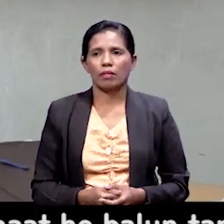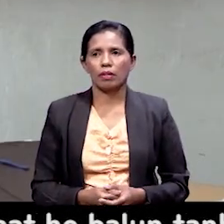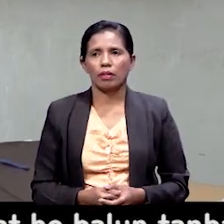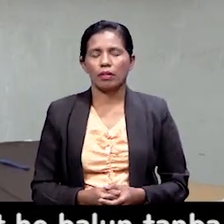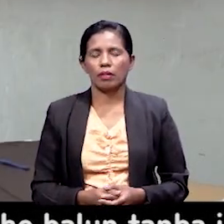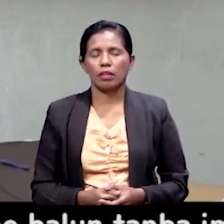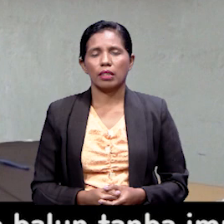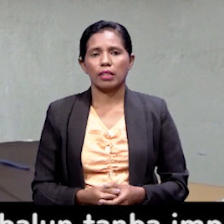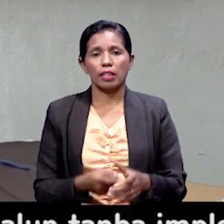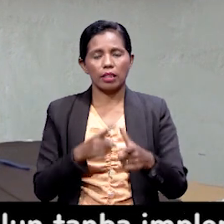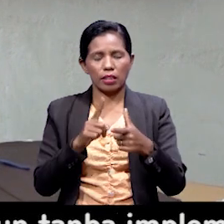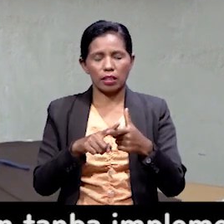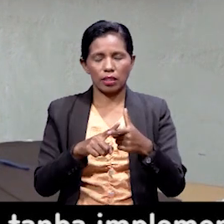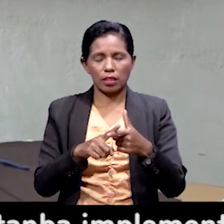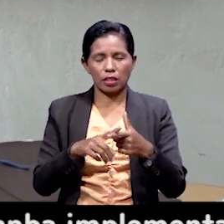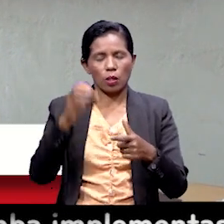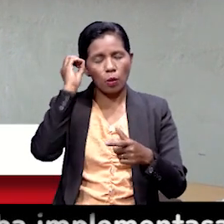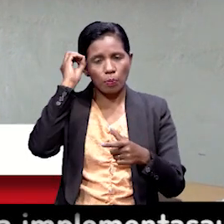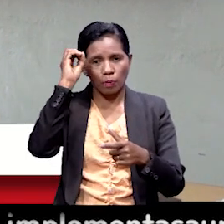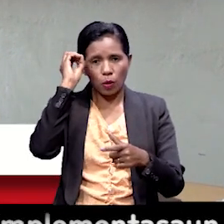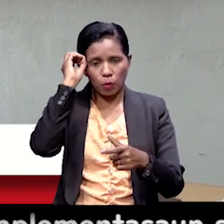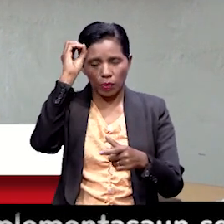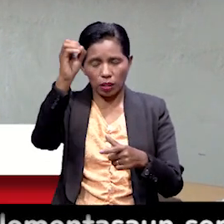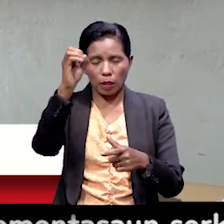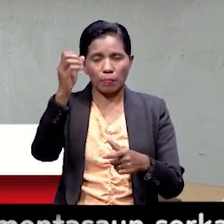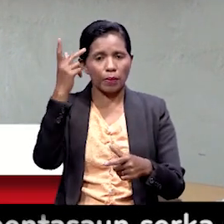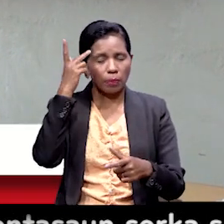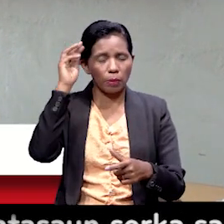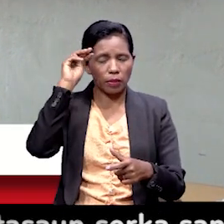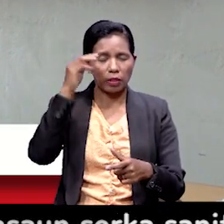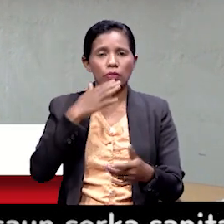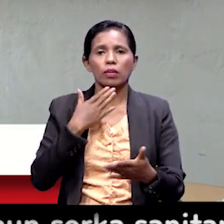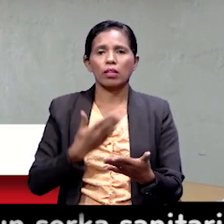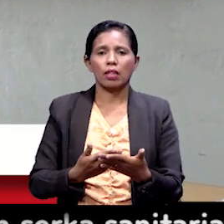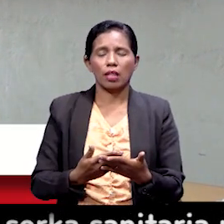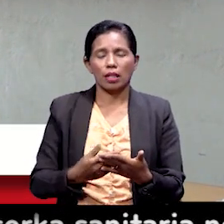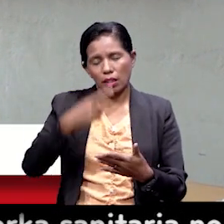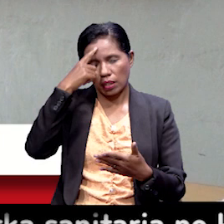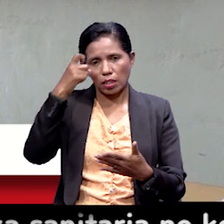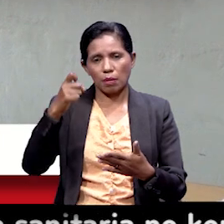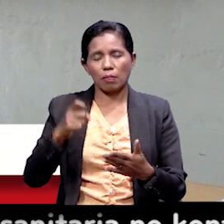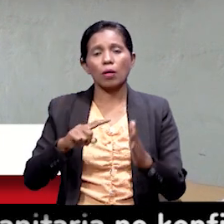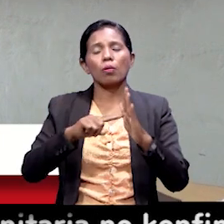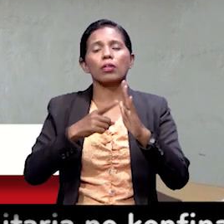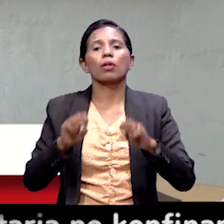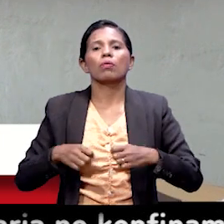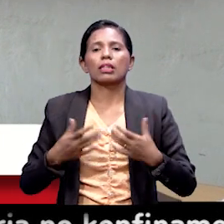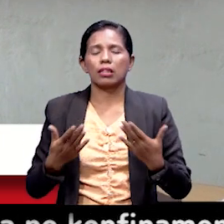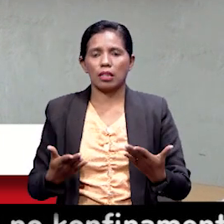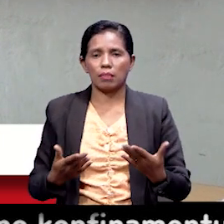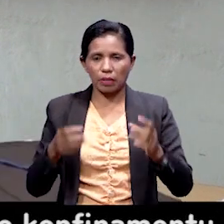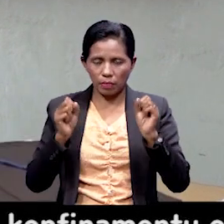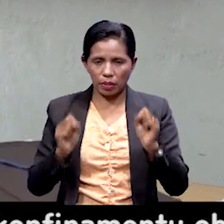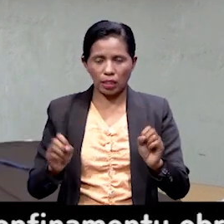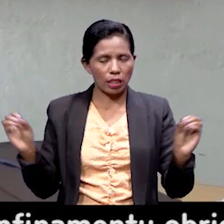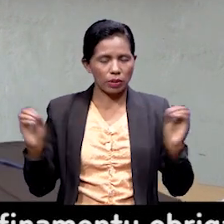né? Diak, tamba hahu o insama katu bele Laos hanesan